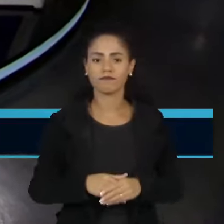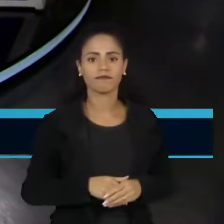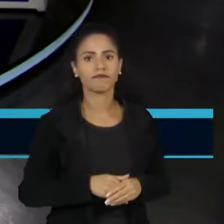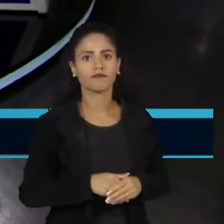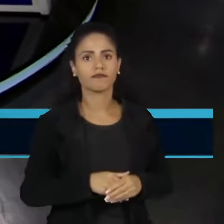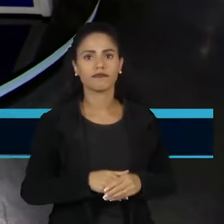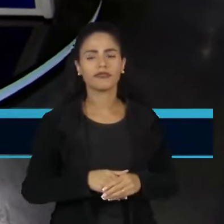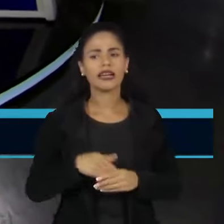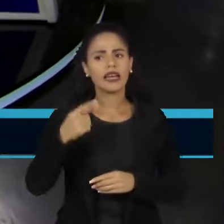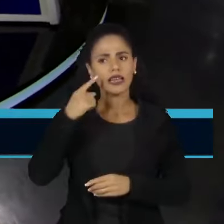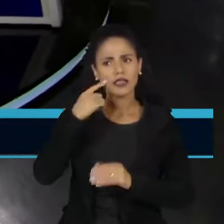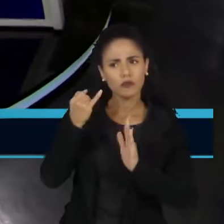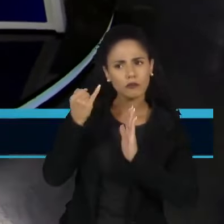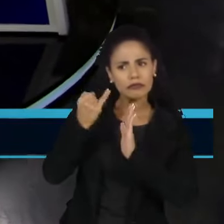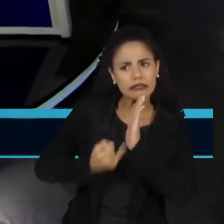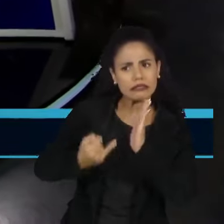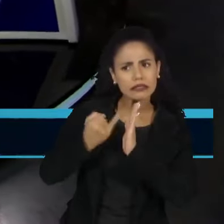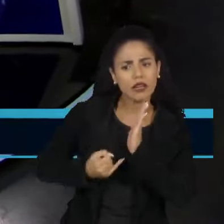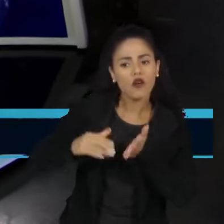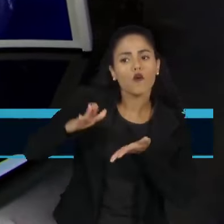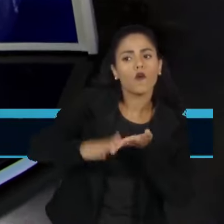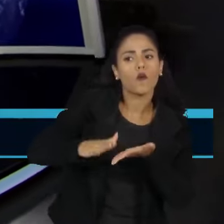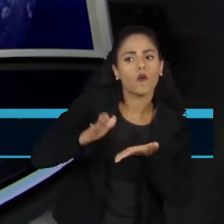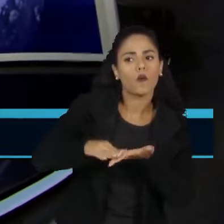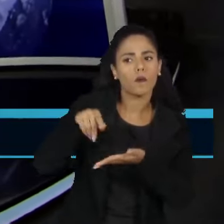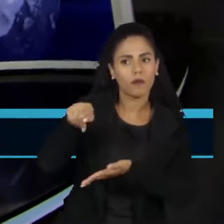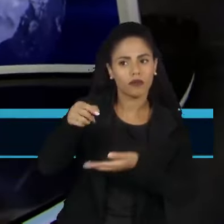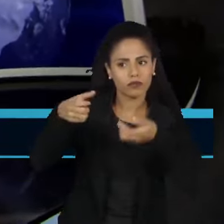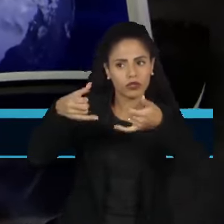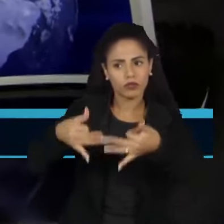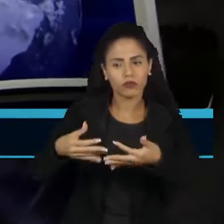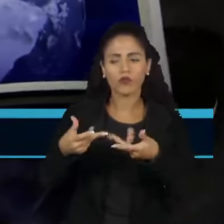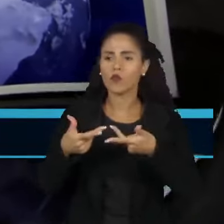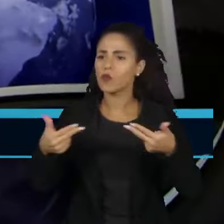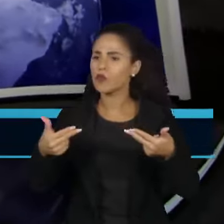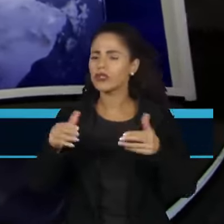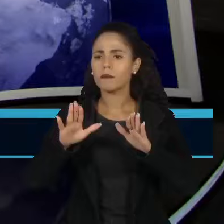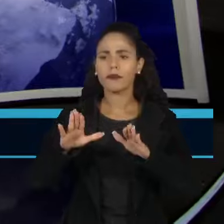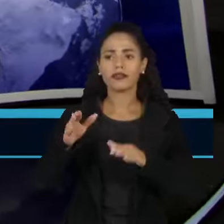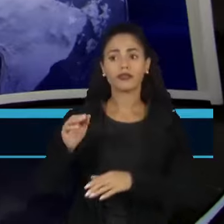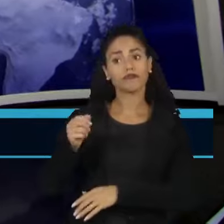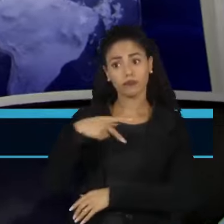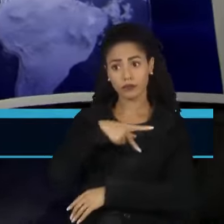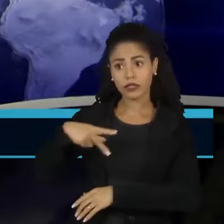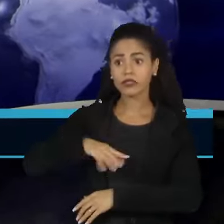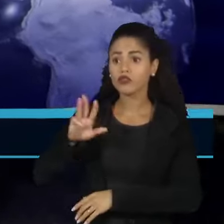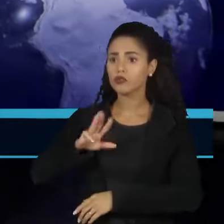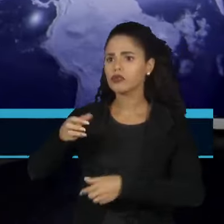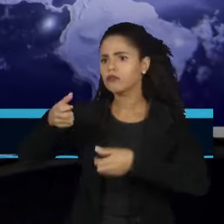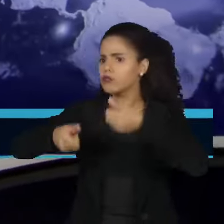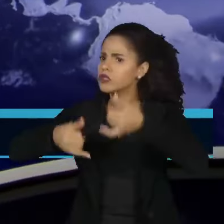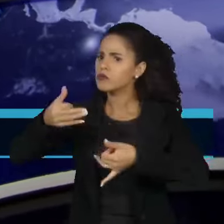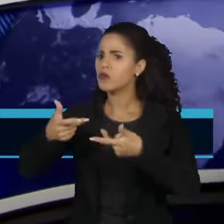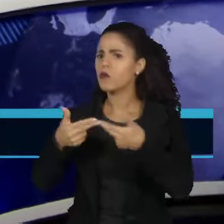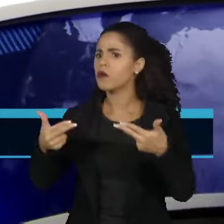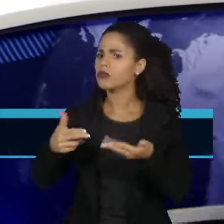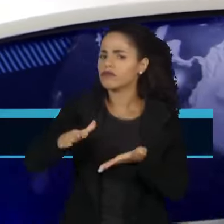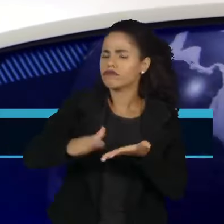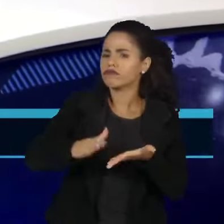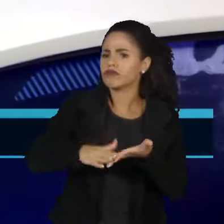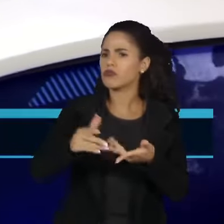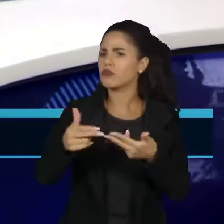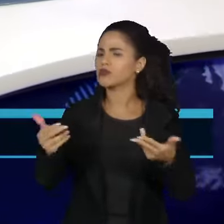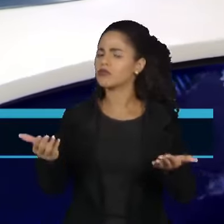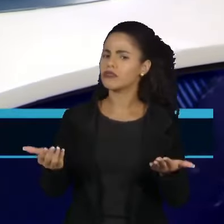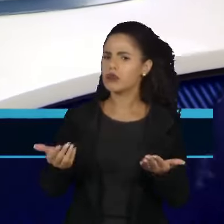Juliana, a taxação faz sentido? O entrevistado, o deputado, falou em isonomia, mas o presidente Lula também cita uma cobrança por